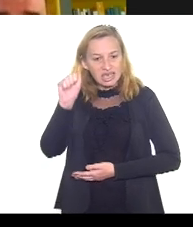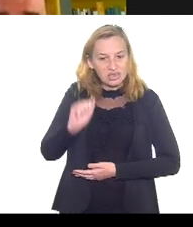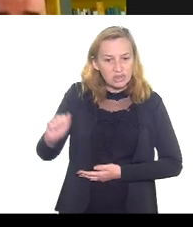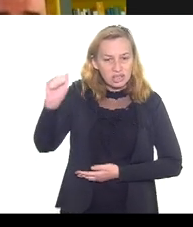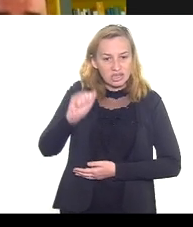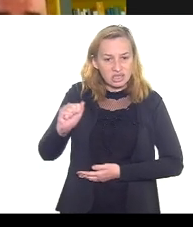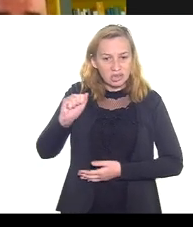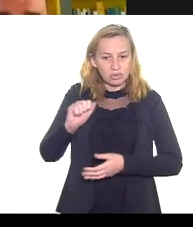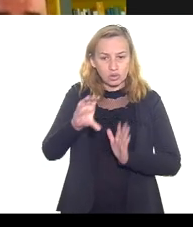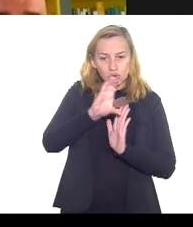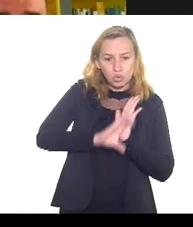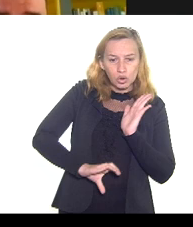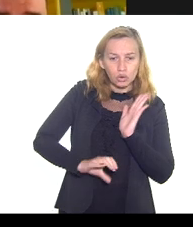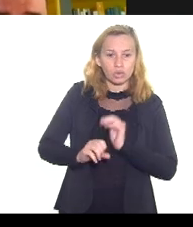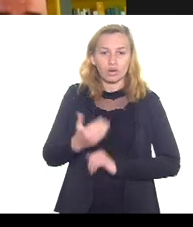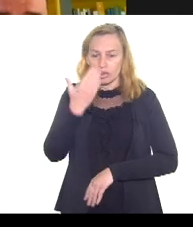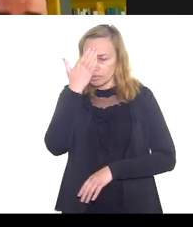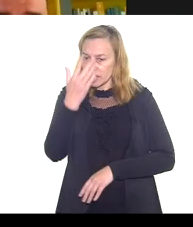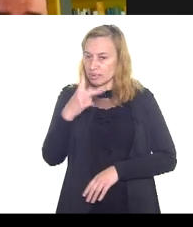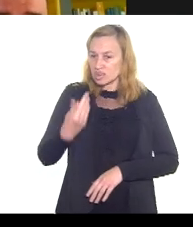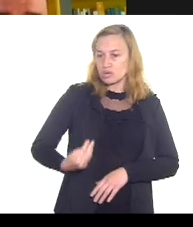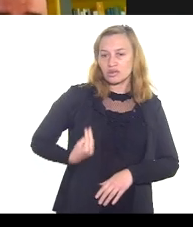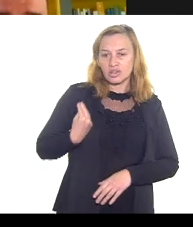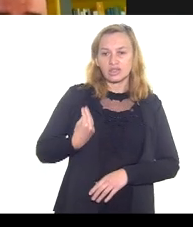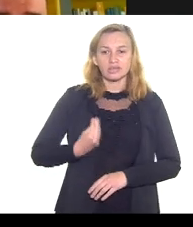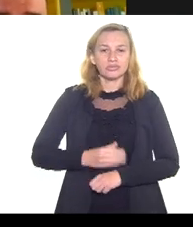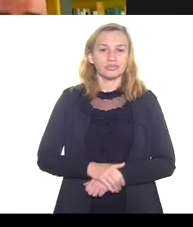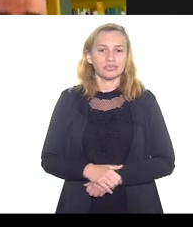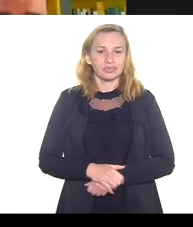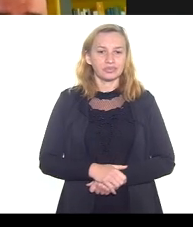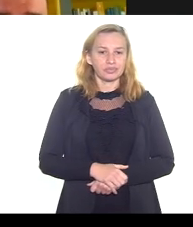de Currículo. Obrigado pela presença, Thalita.